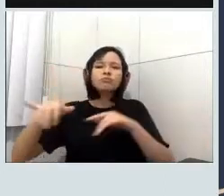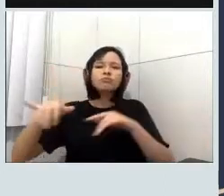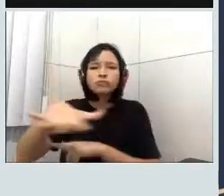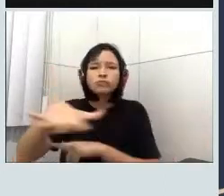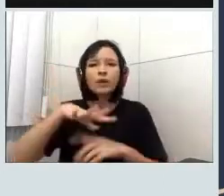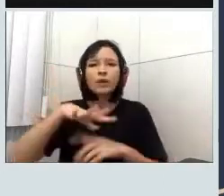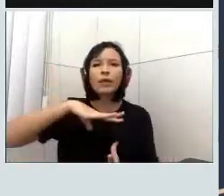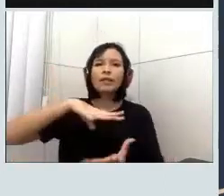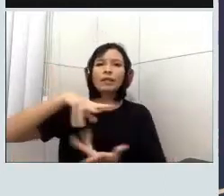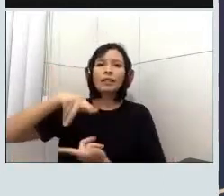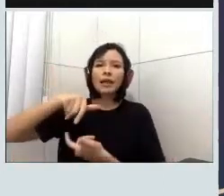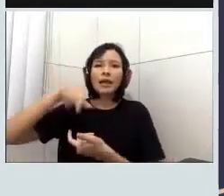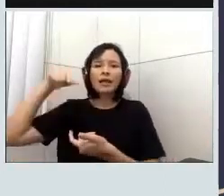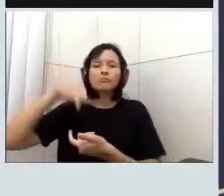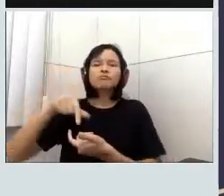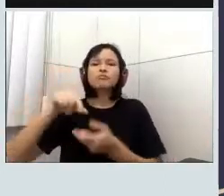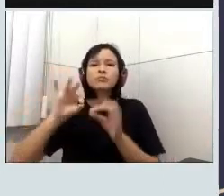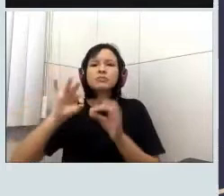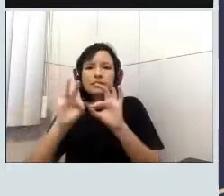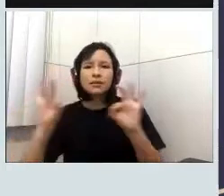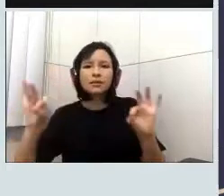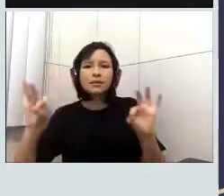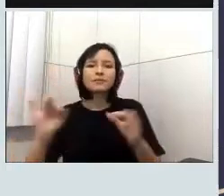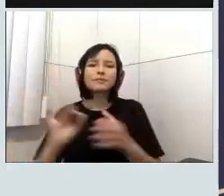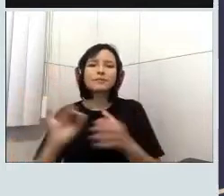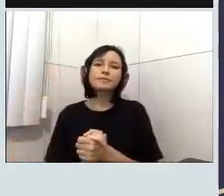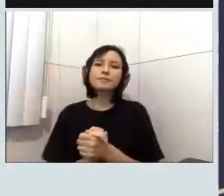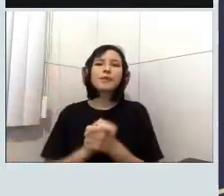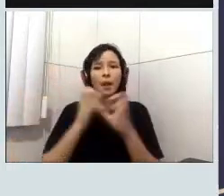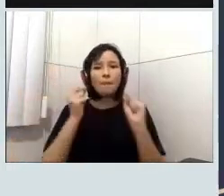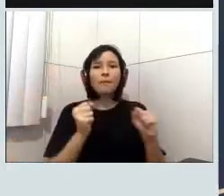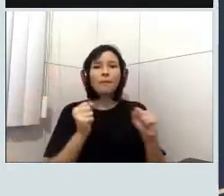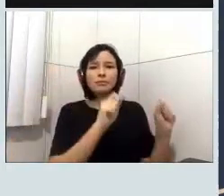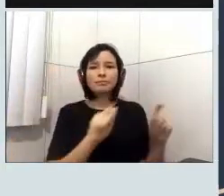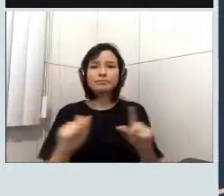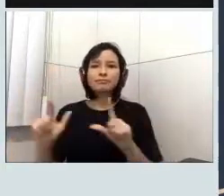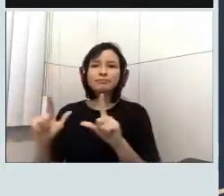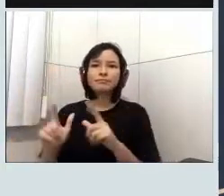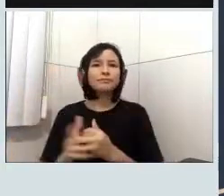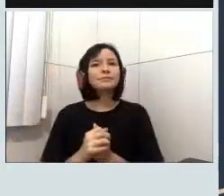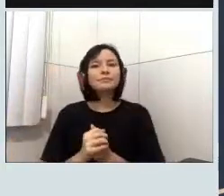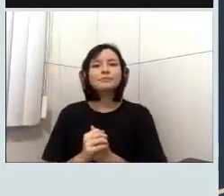terra. Pode passar o slide.